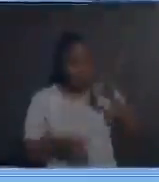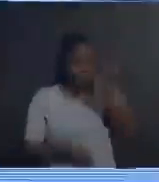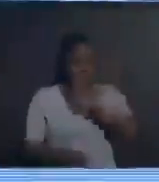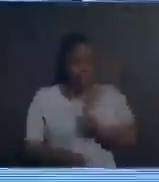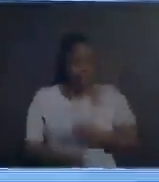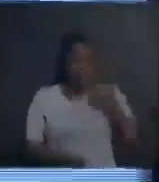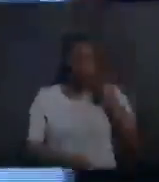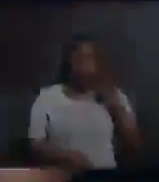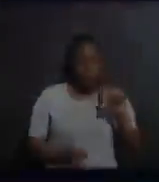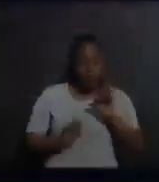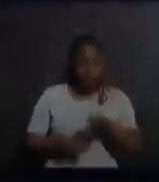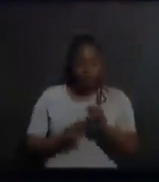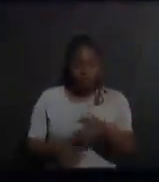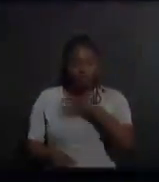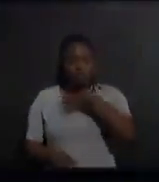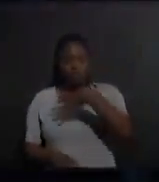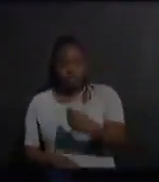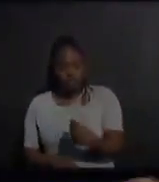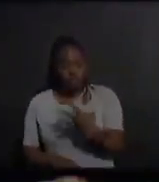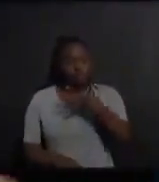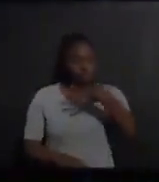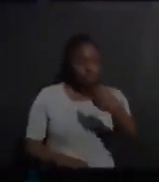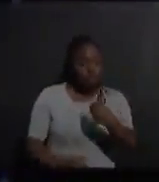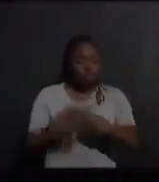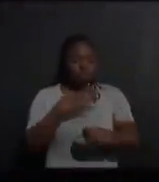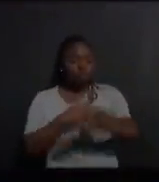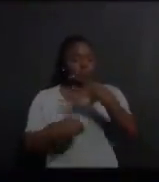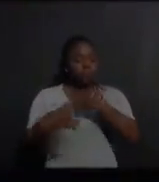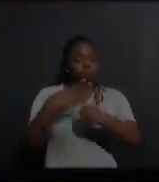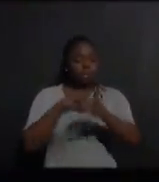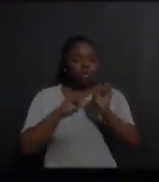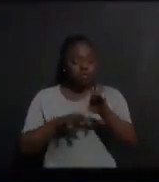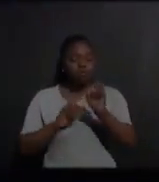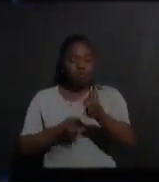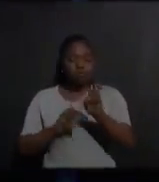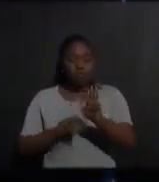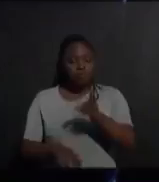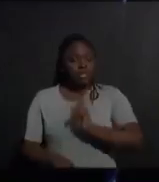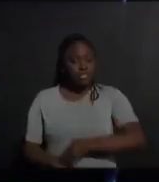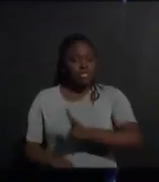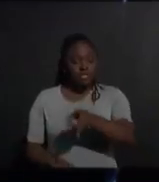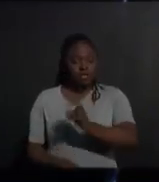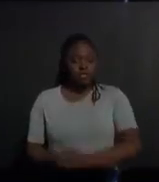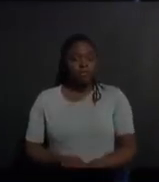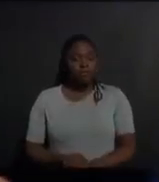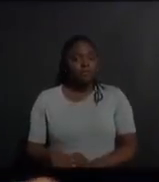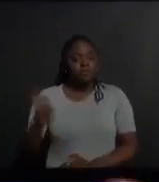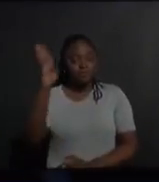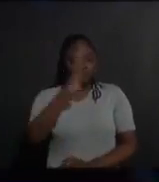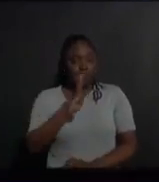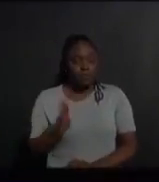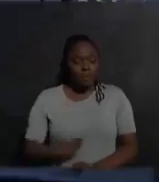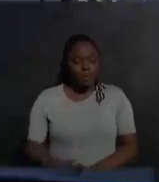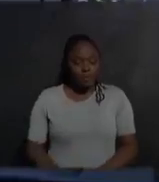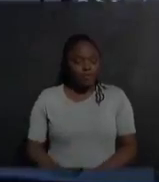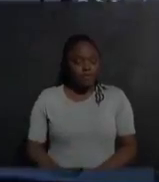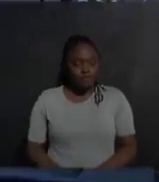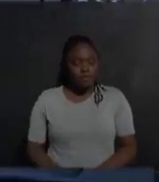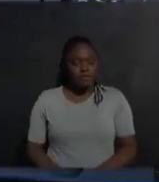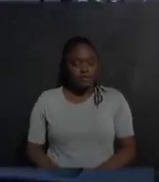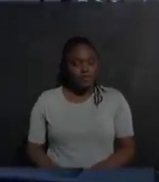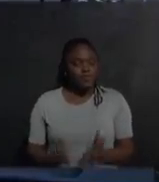filho, e o pai ensina o filho a torcer para o time, e aí, sempre, gente, os times do Brasil, sangue de